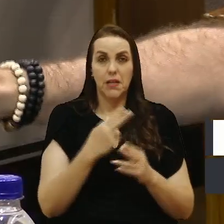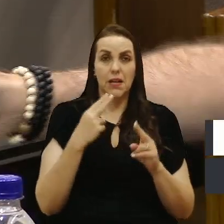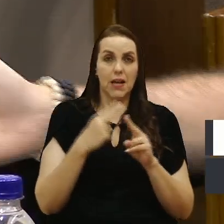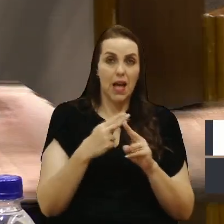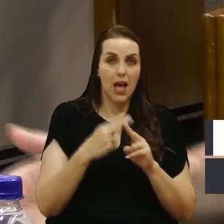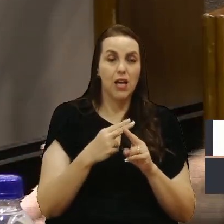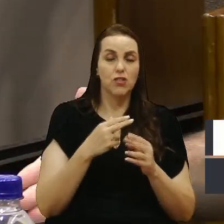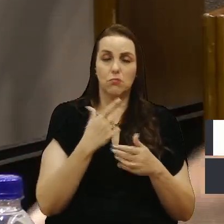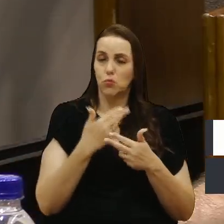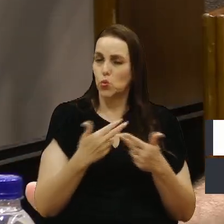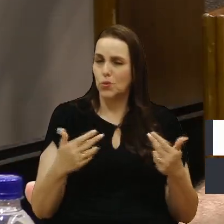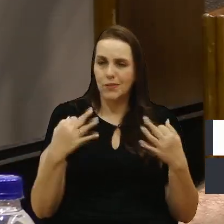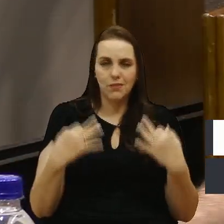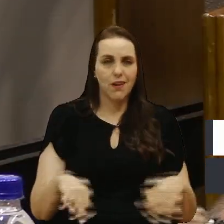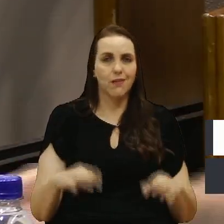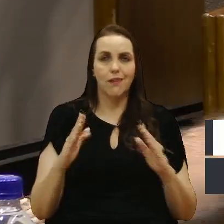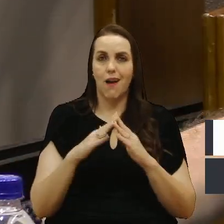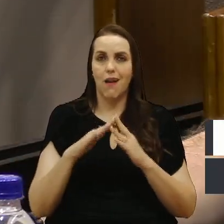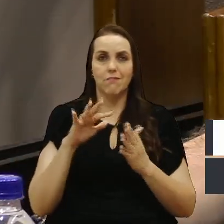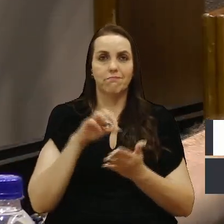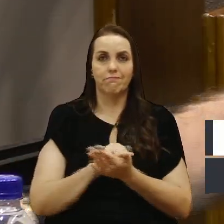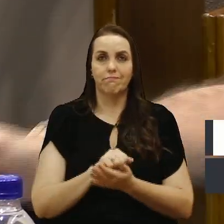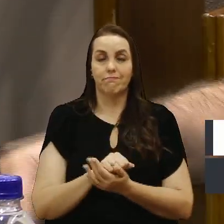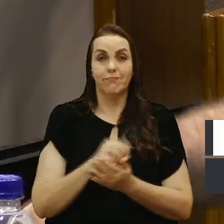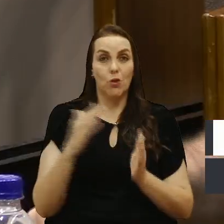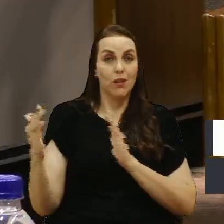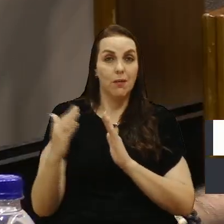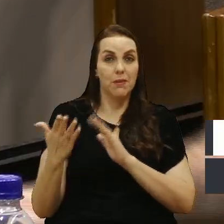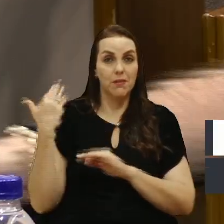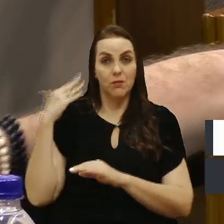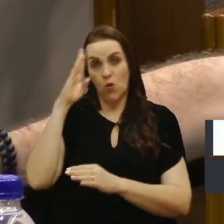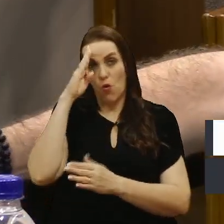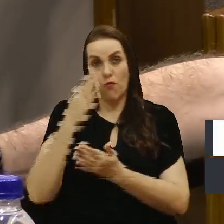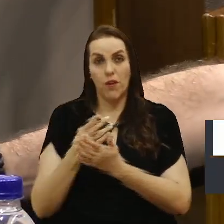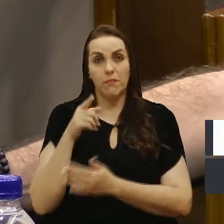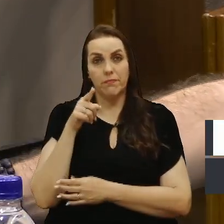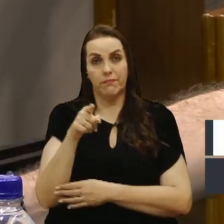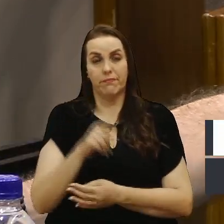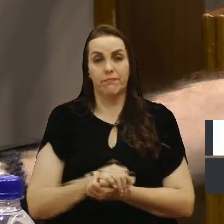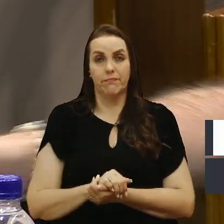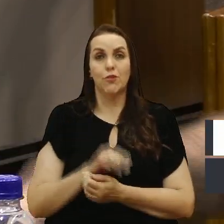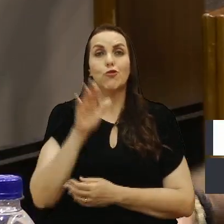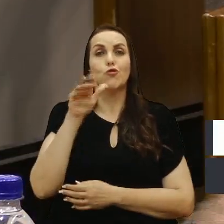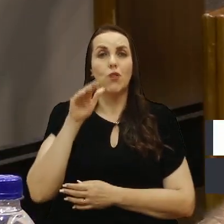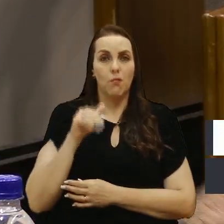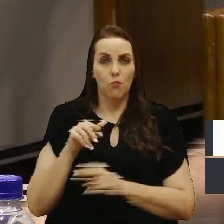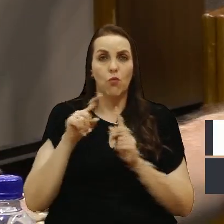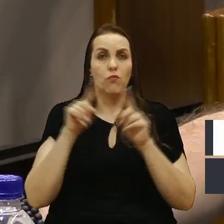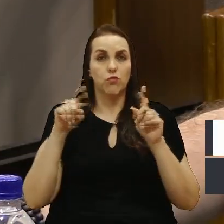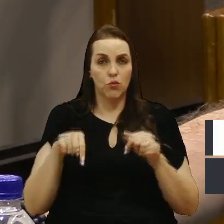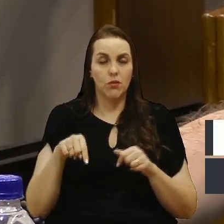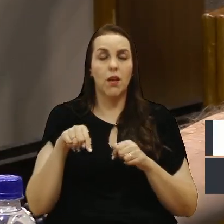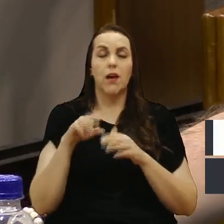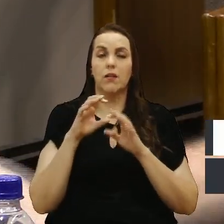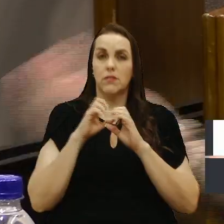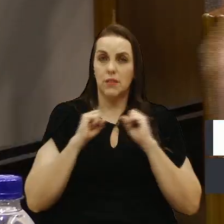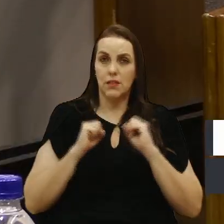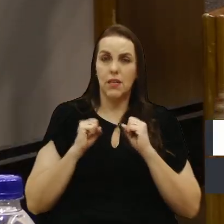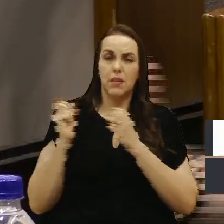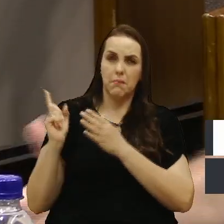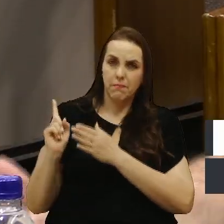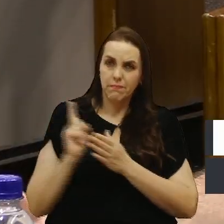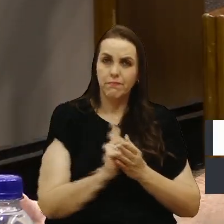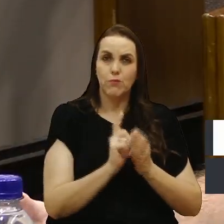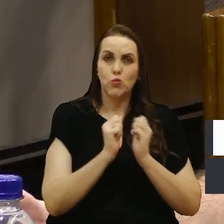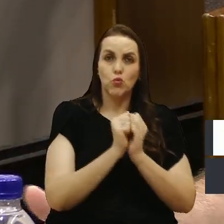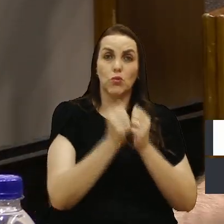tudo certo. Então, desde aquela época, eu aprendi a confiar no senhor. E o senhor, aquela vez, chamou funcionários da secretaria e me levou lá e me deu explicação. Então, é isso que a